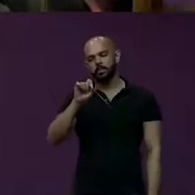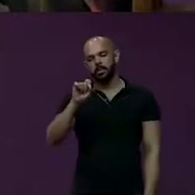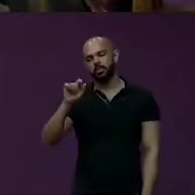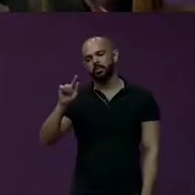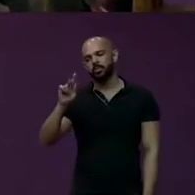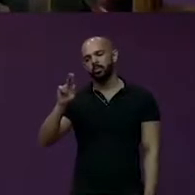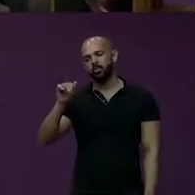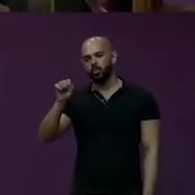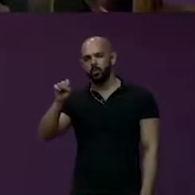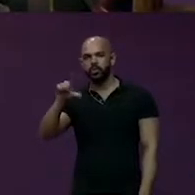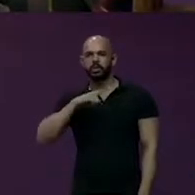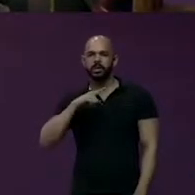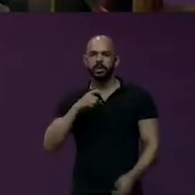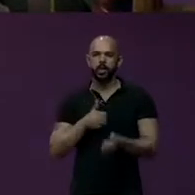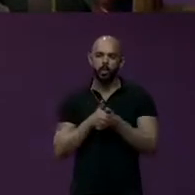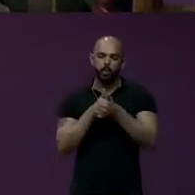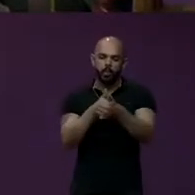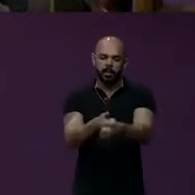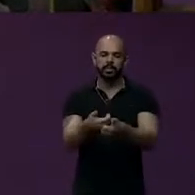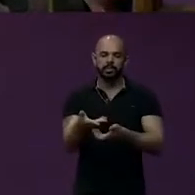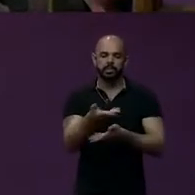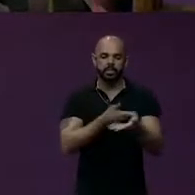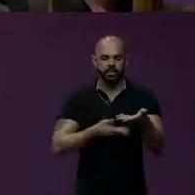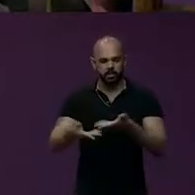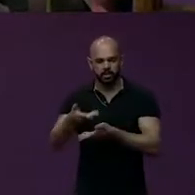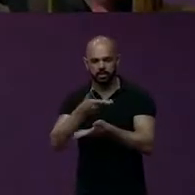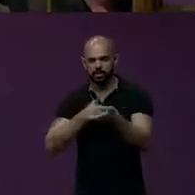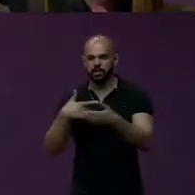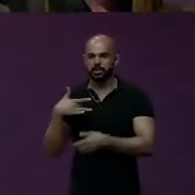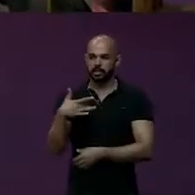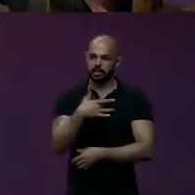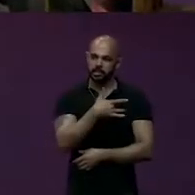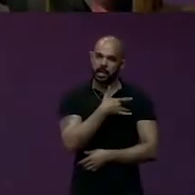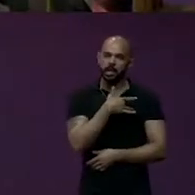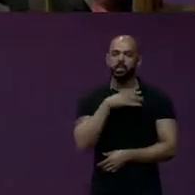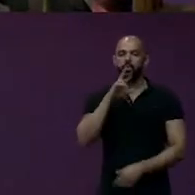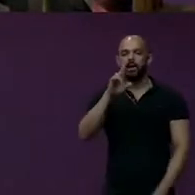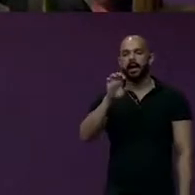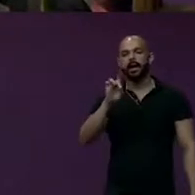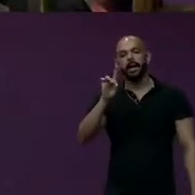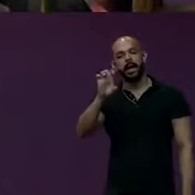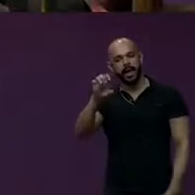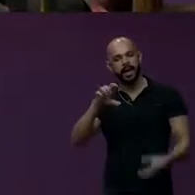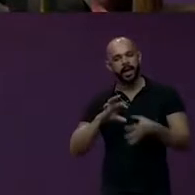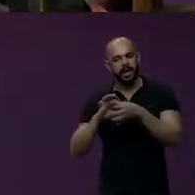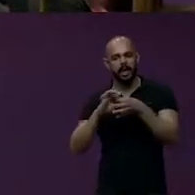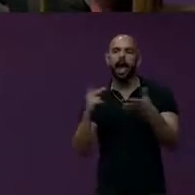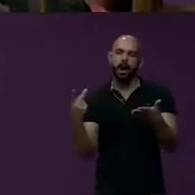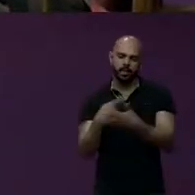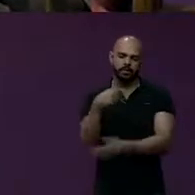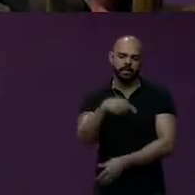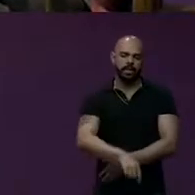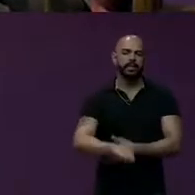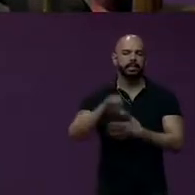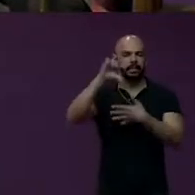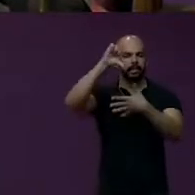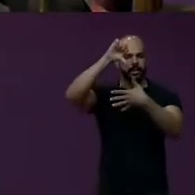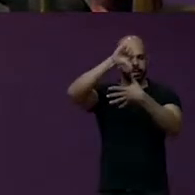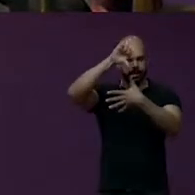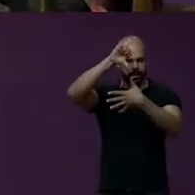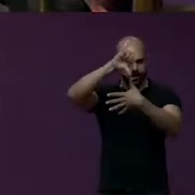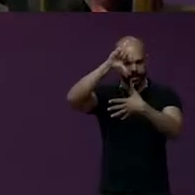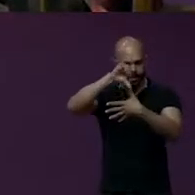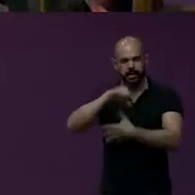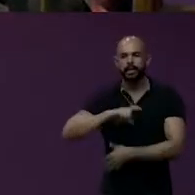numa visão de cooperação estruturante de saúde, trabalho em rede. Isso acontece na América Latina, isso acontece com